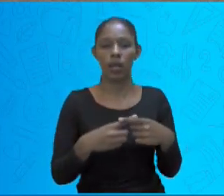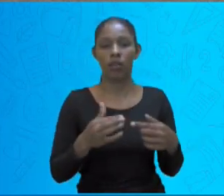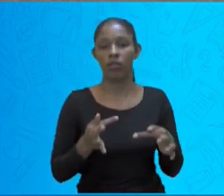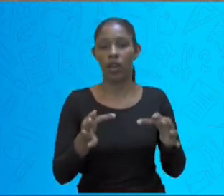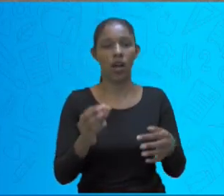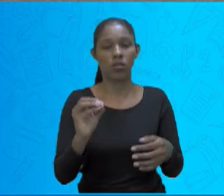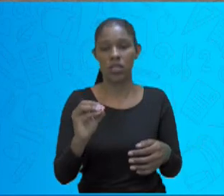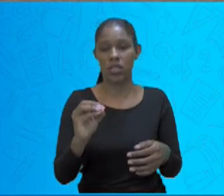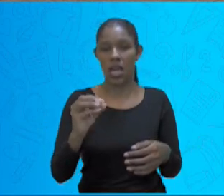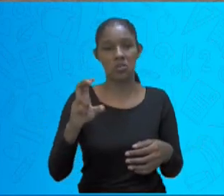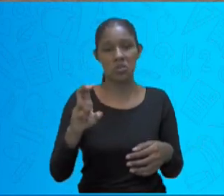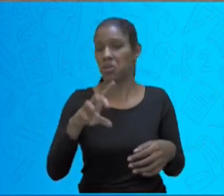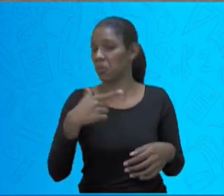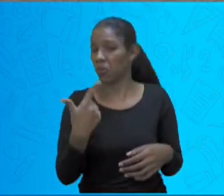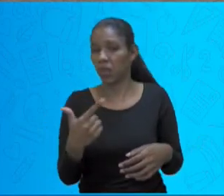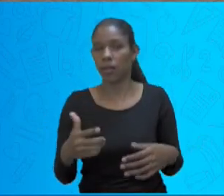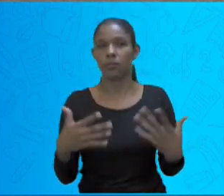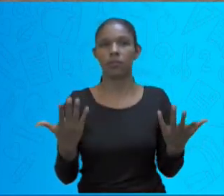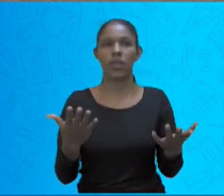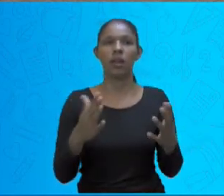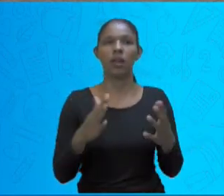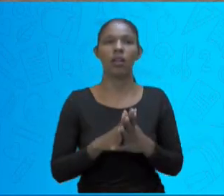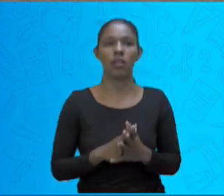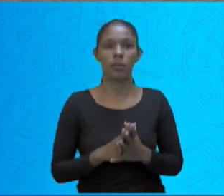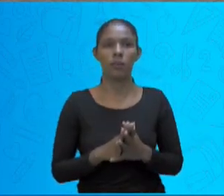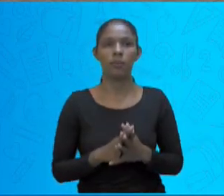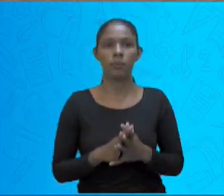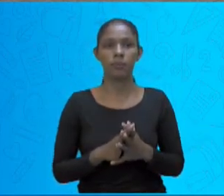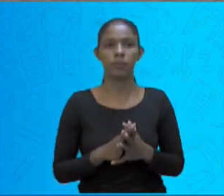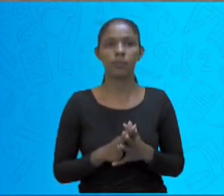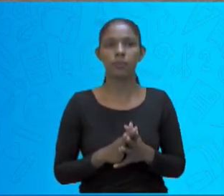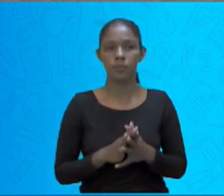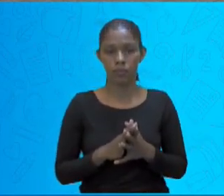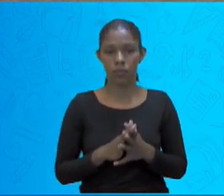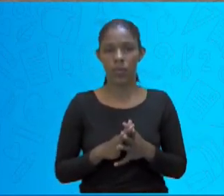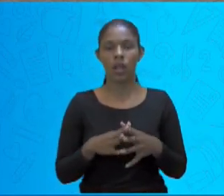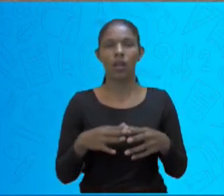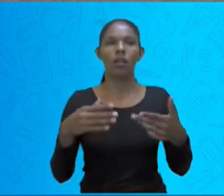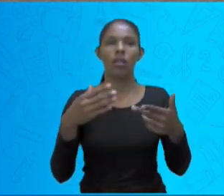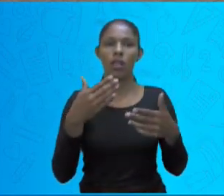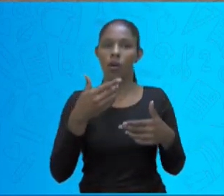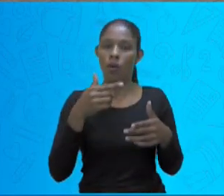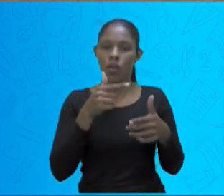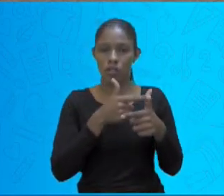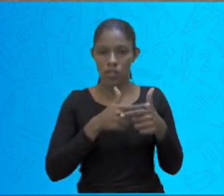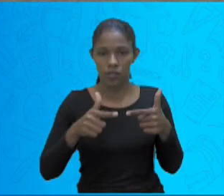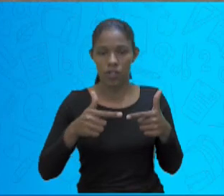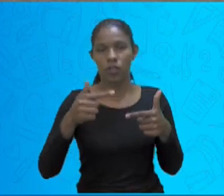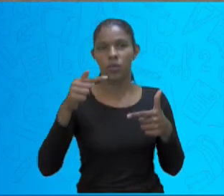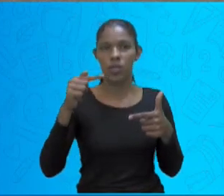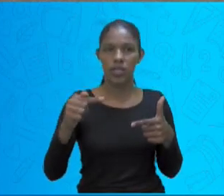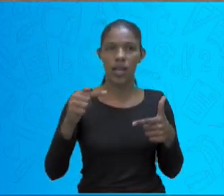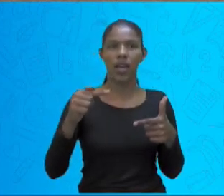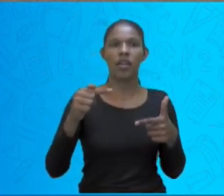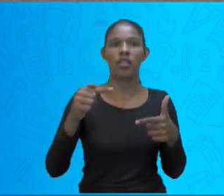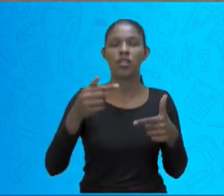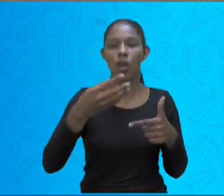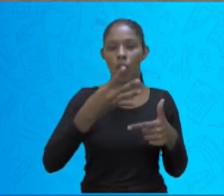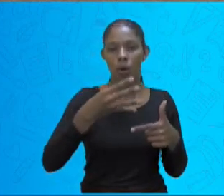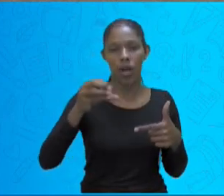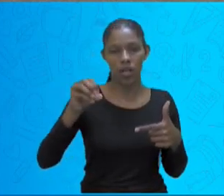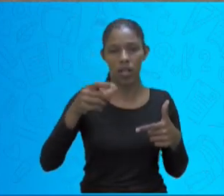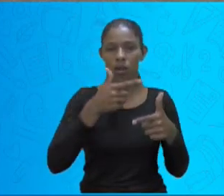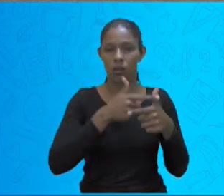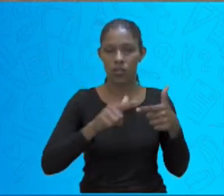7, tenho como resultado 49. Que dividido por 7? 7. Dividido por